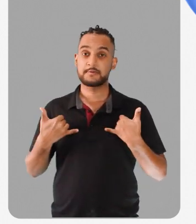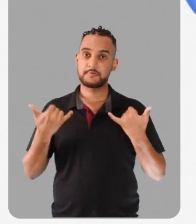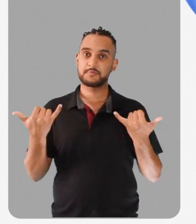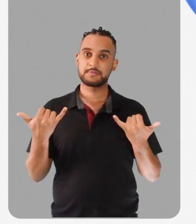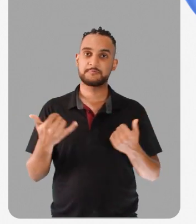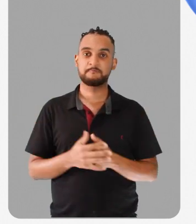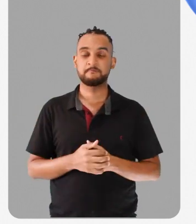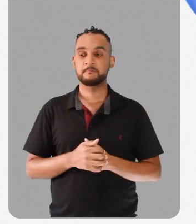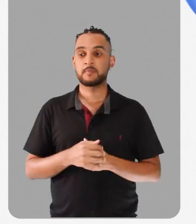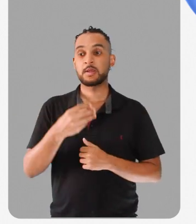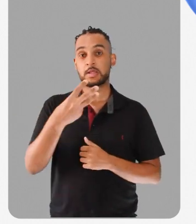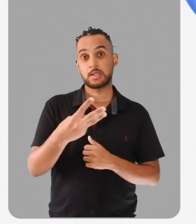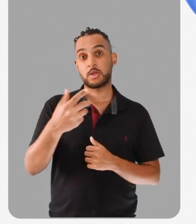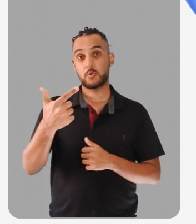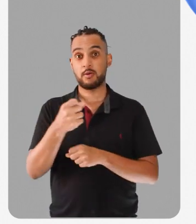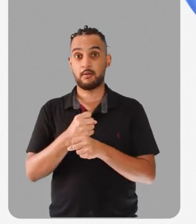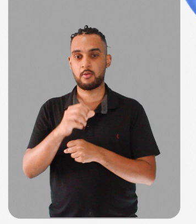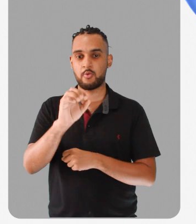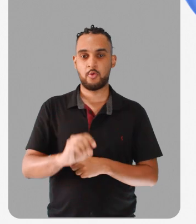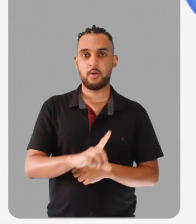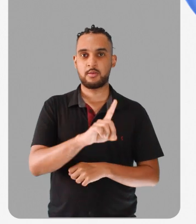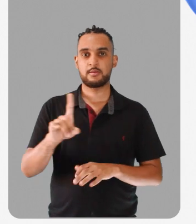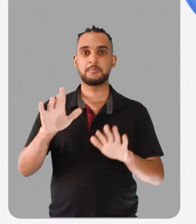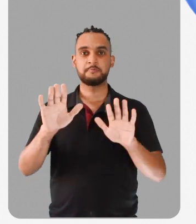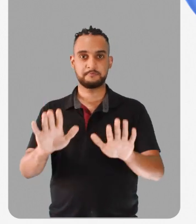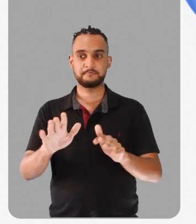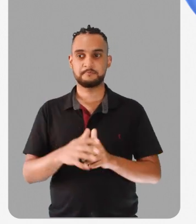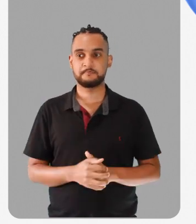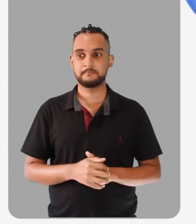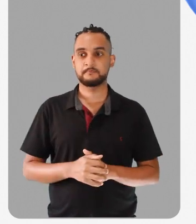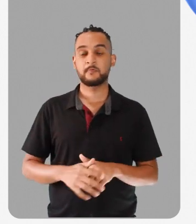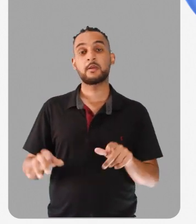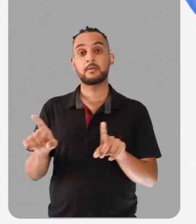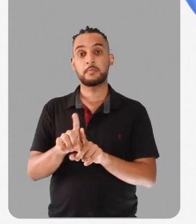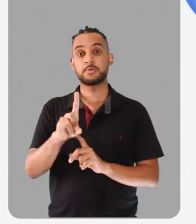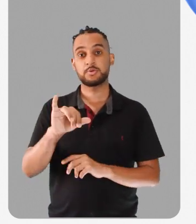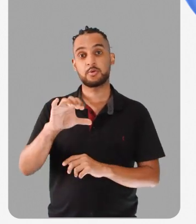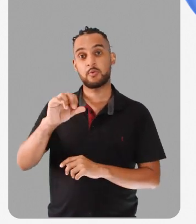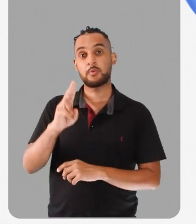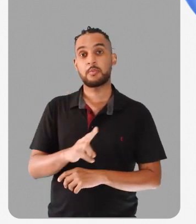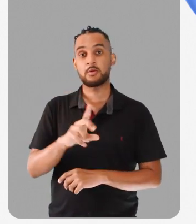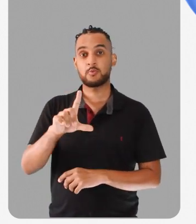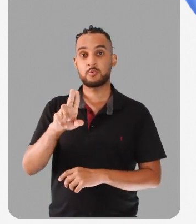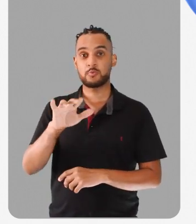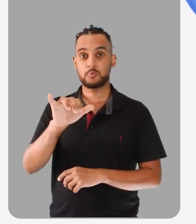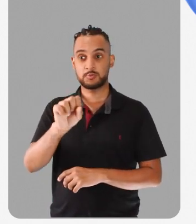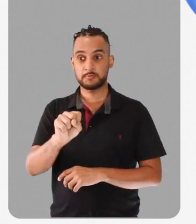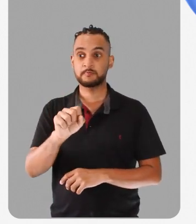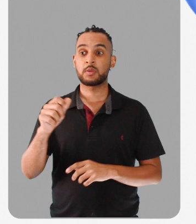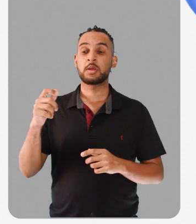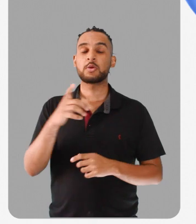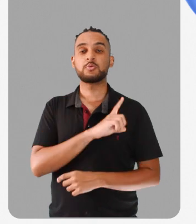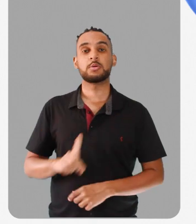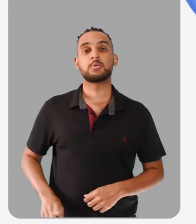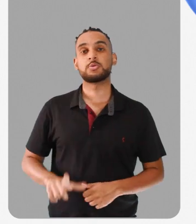Assis Gomes celebra mais um ano de vida e 32 anos de ordenação sacerdotal. Ainda no dia 9, padre Luiz